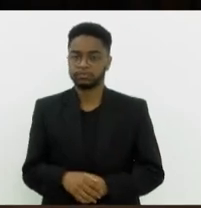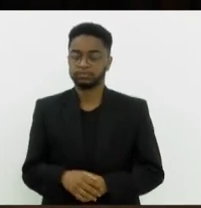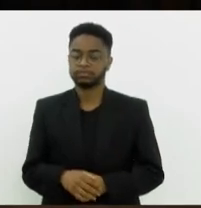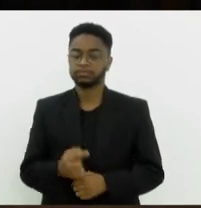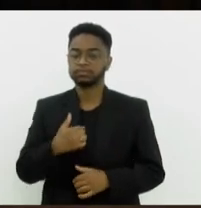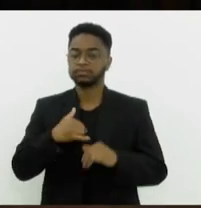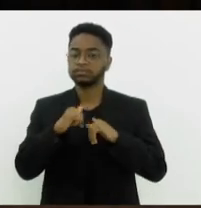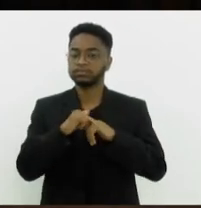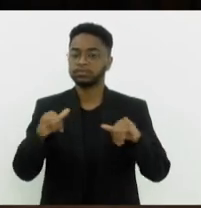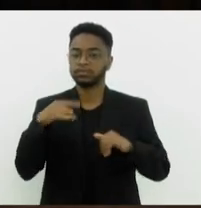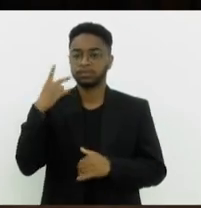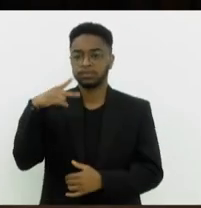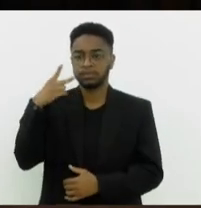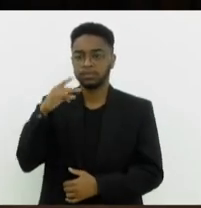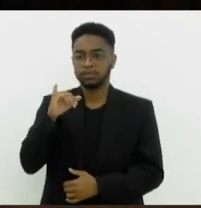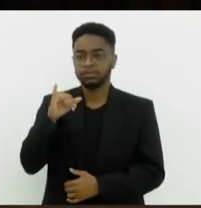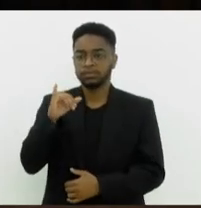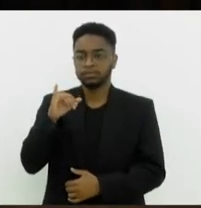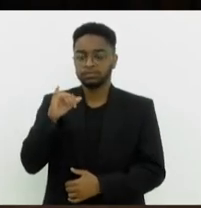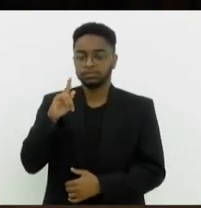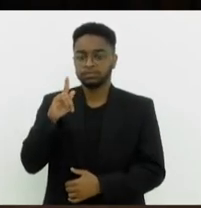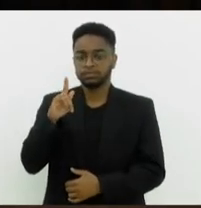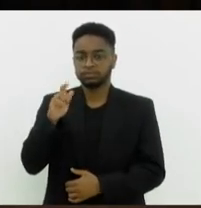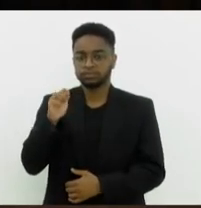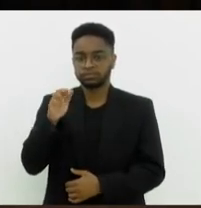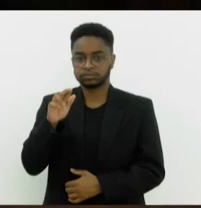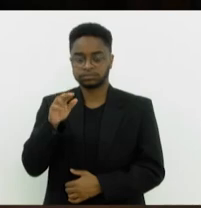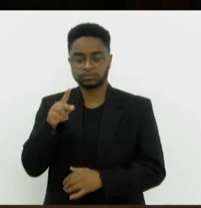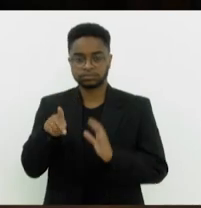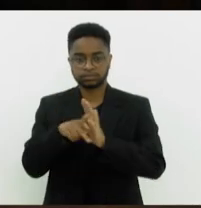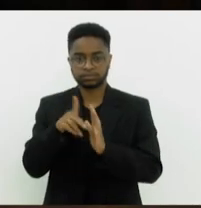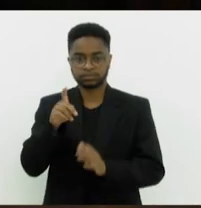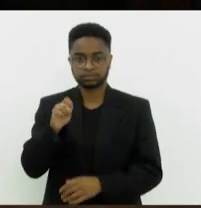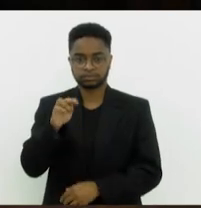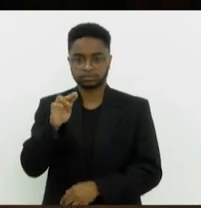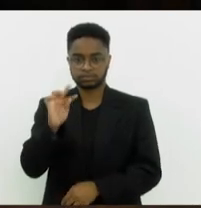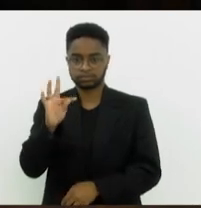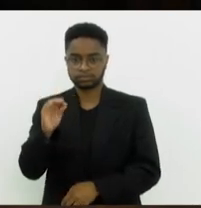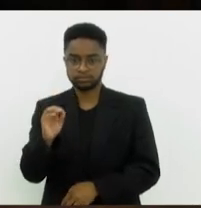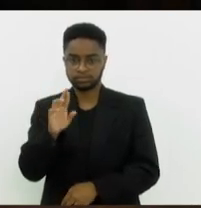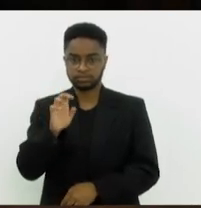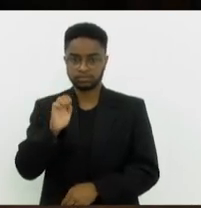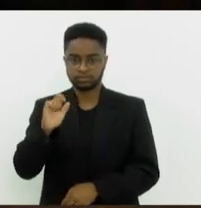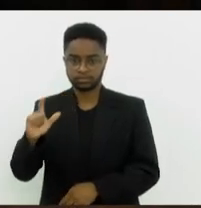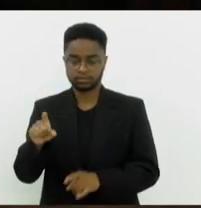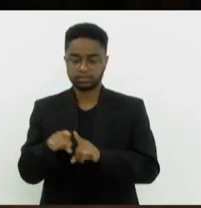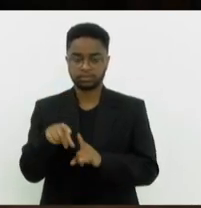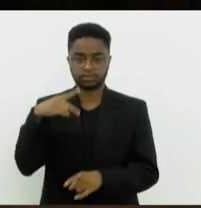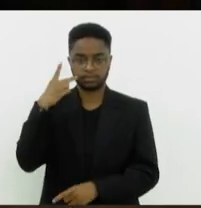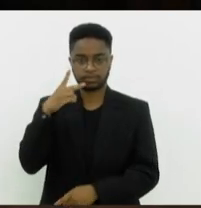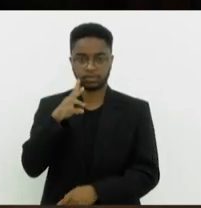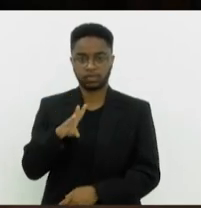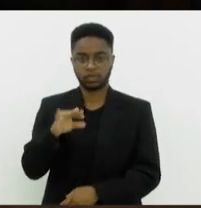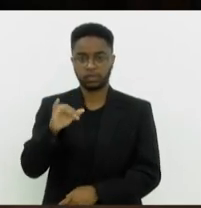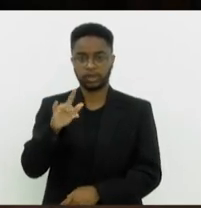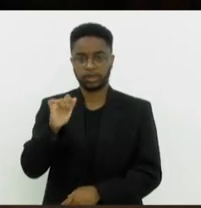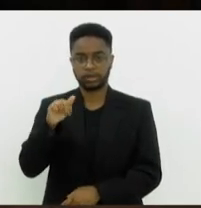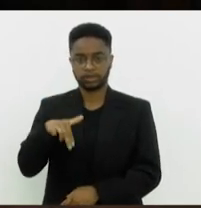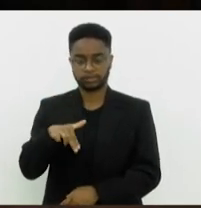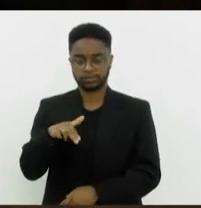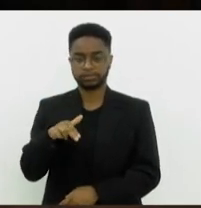anunciar o vereador Igor de Porto Real, que está visitando a nossa casa hoje, e o vereador William